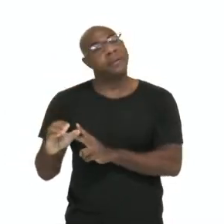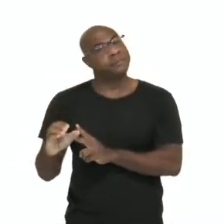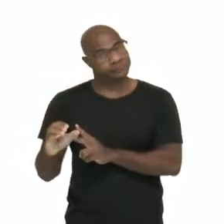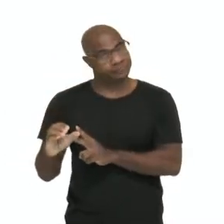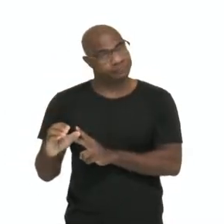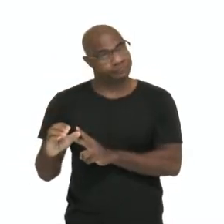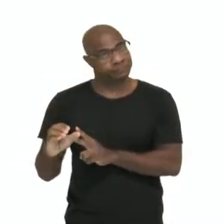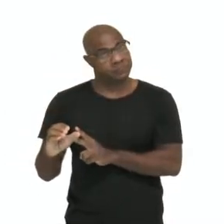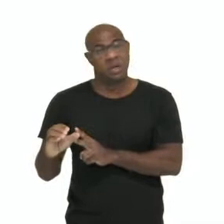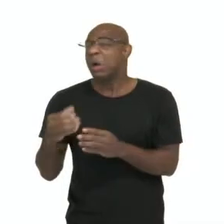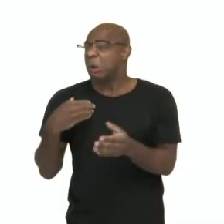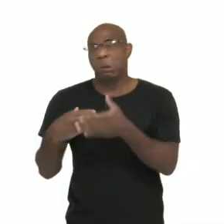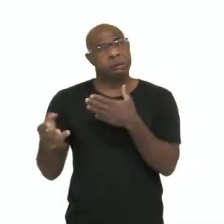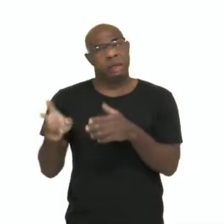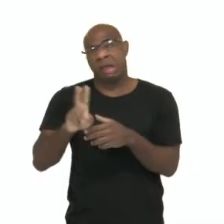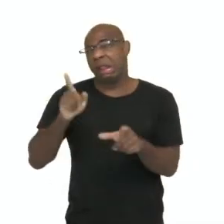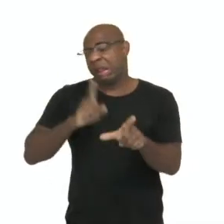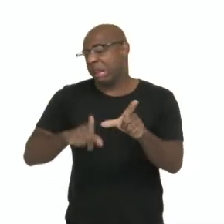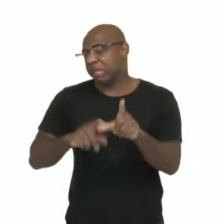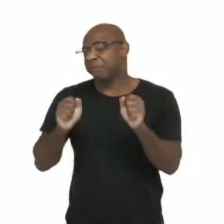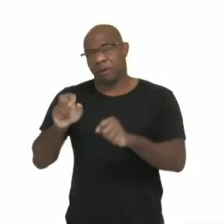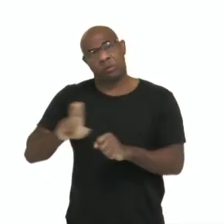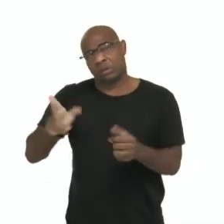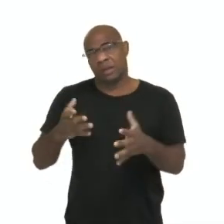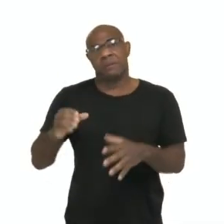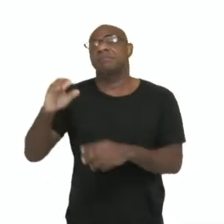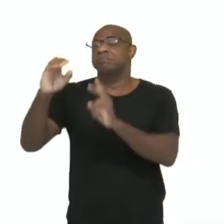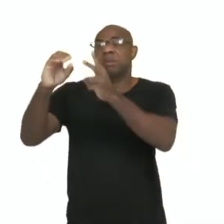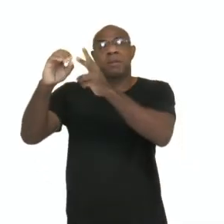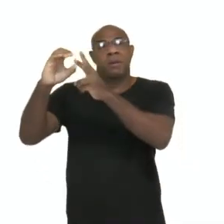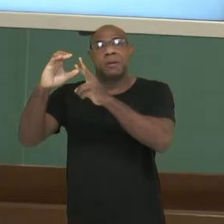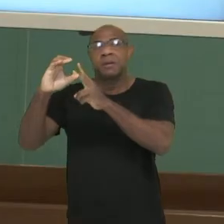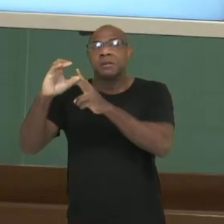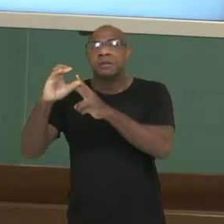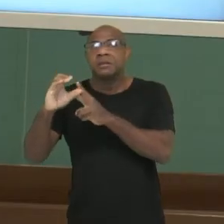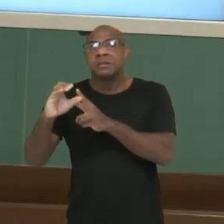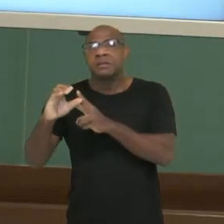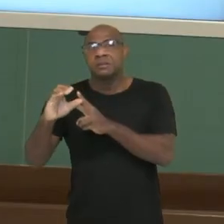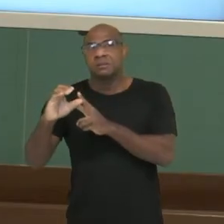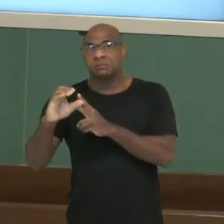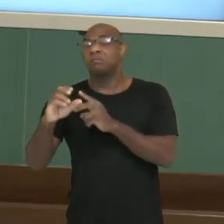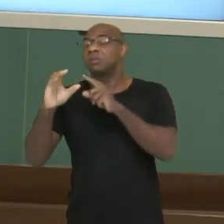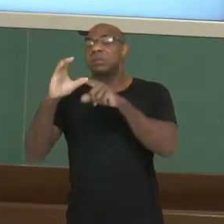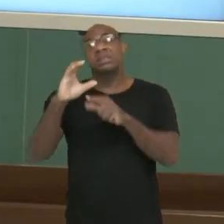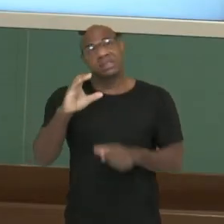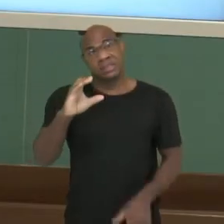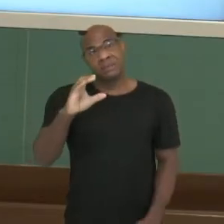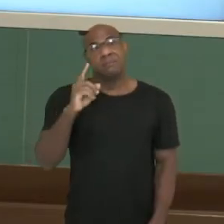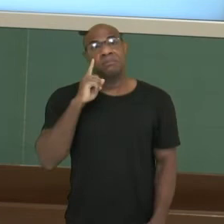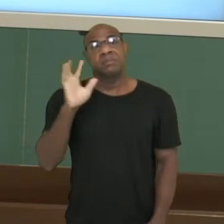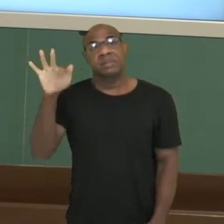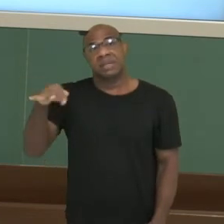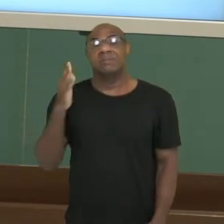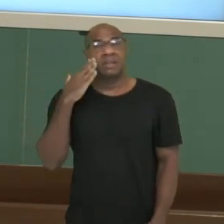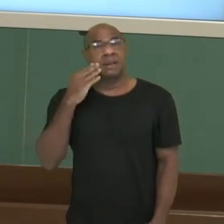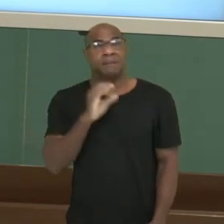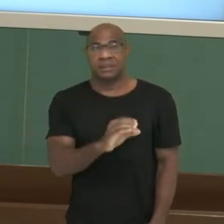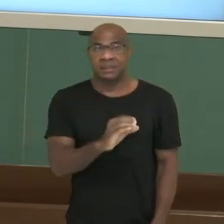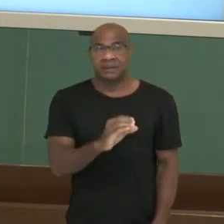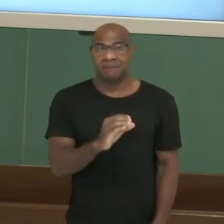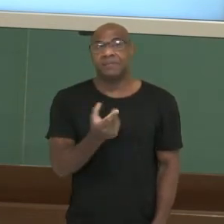letra qualquer do alfabeto que você queira. Eu indico manter o C porque você chega no final e sabe,